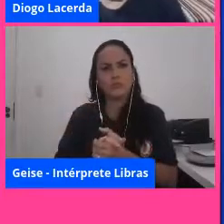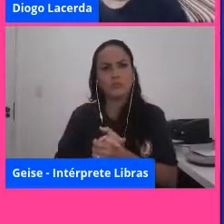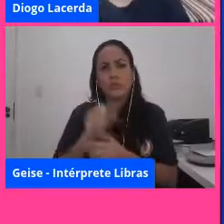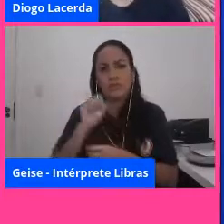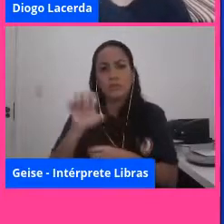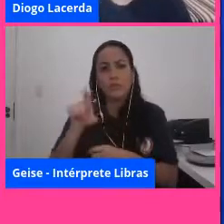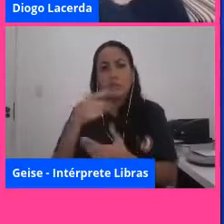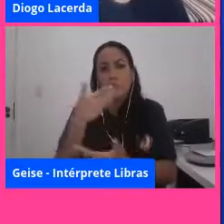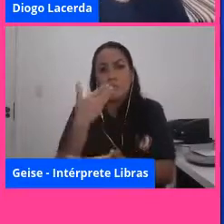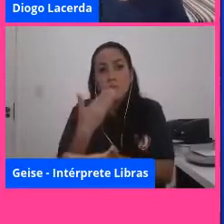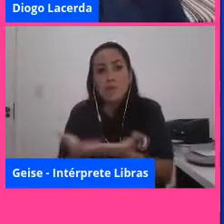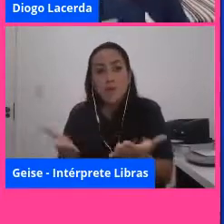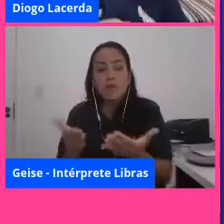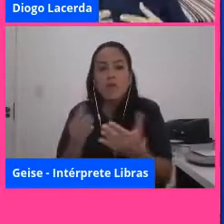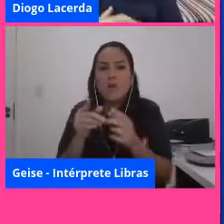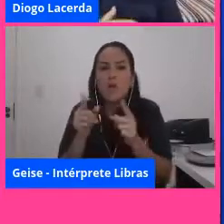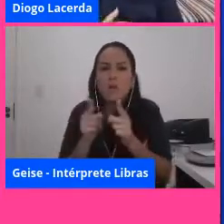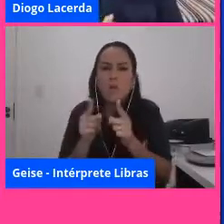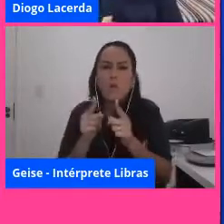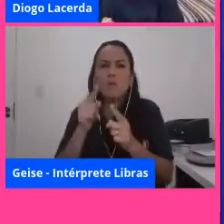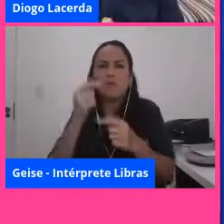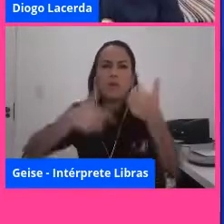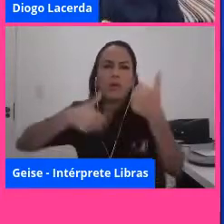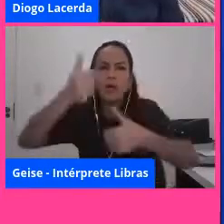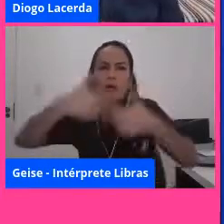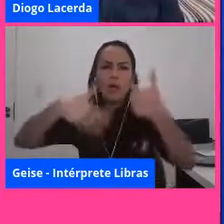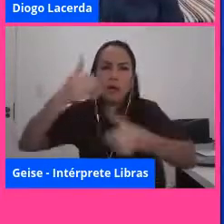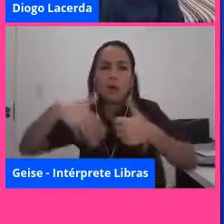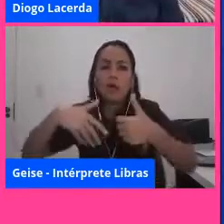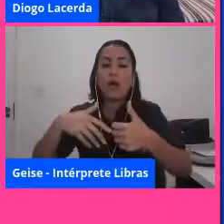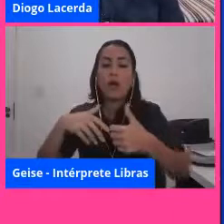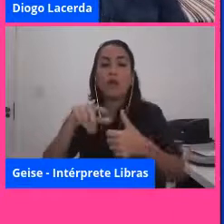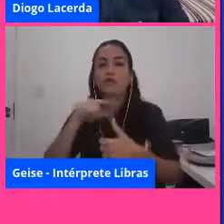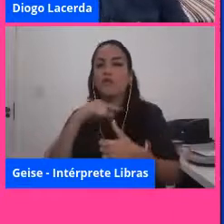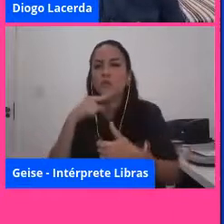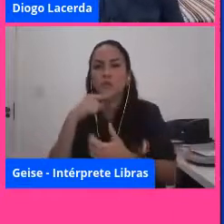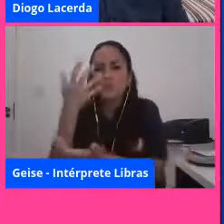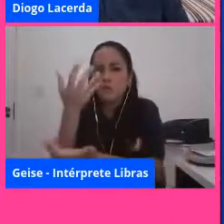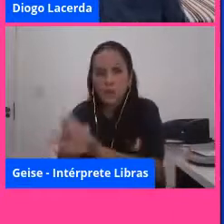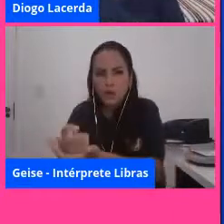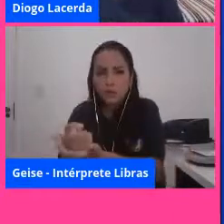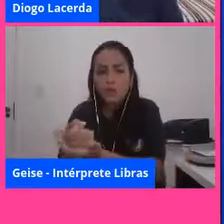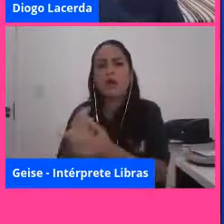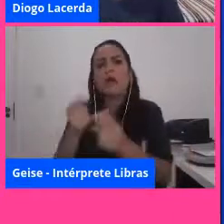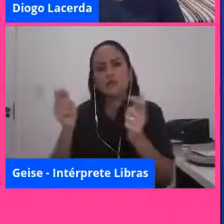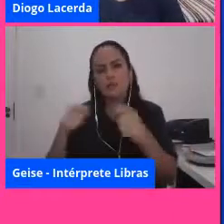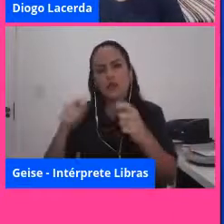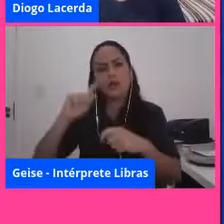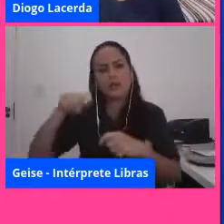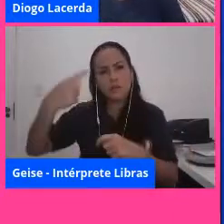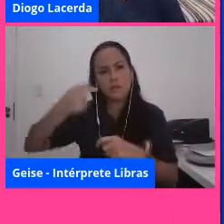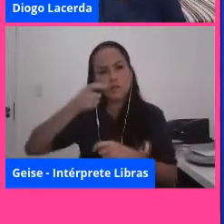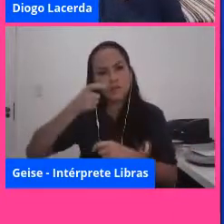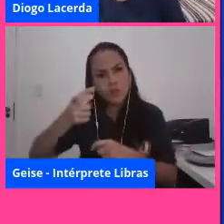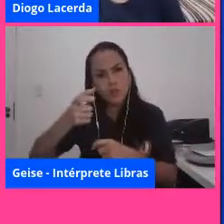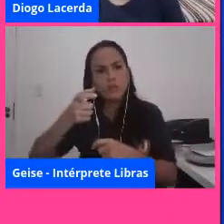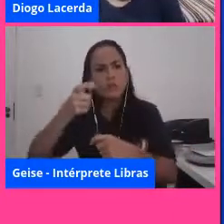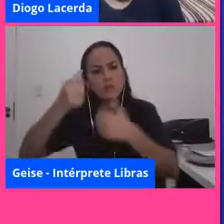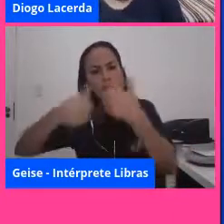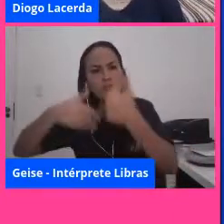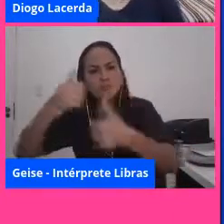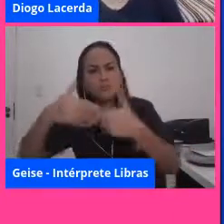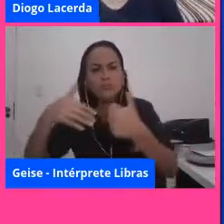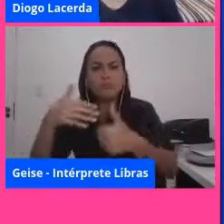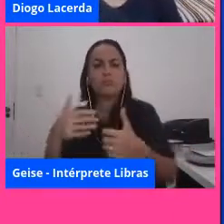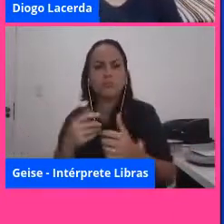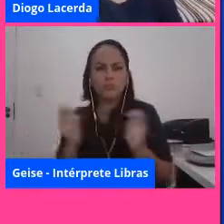da oficina, porque o teu software não deu tempo de baixar o software, então ela vai estar disponível. Também eu vou estar disponível, você pode